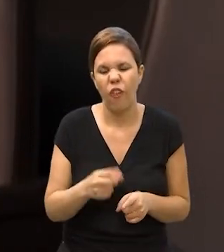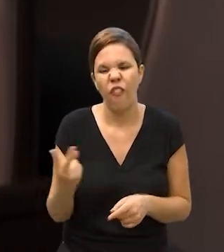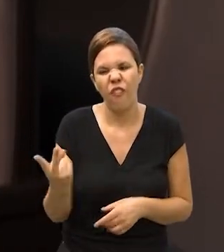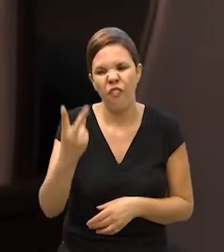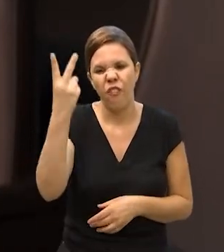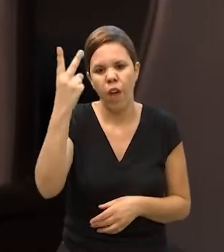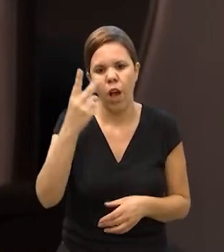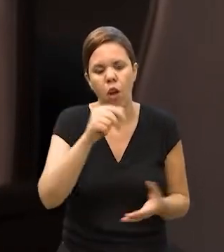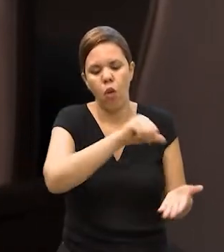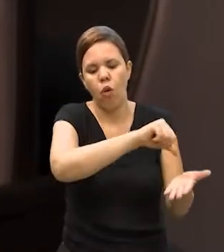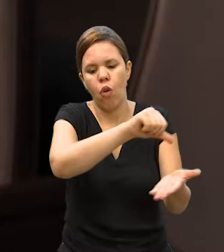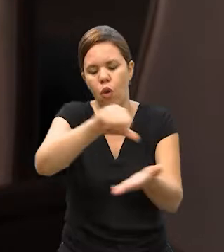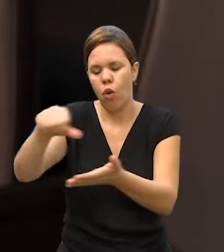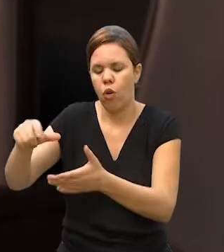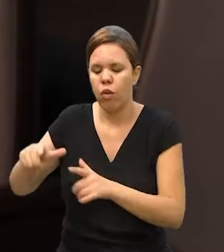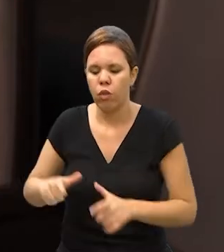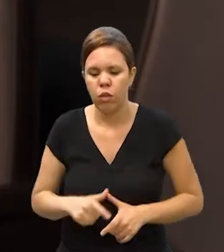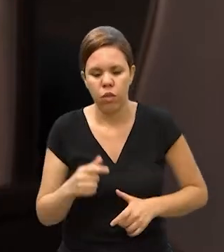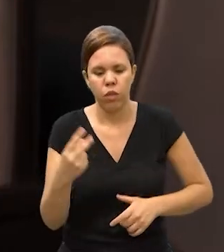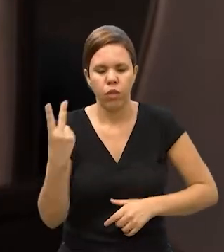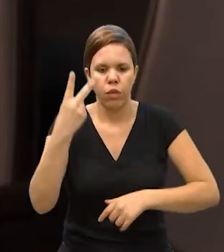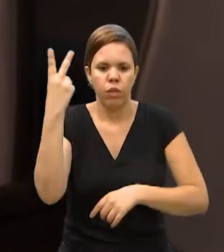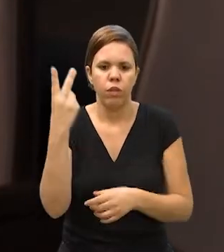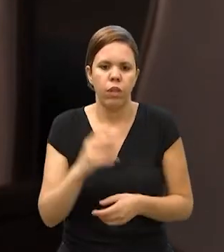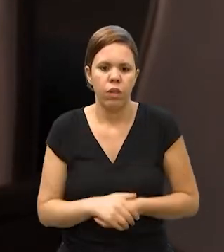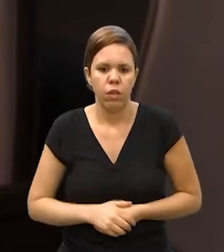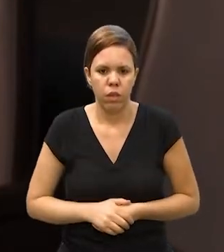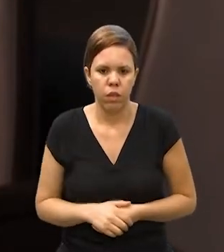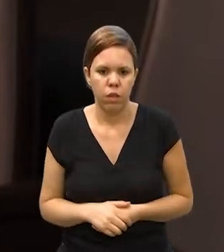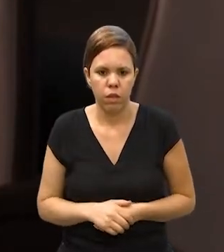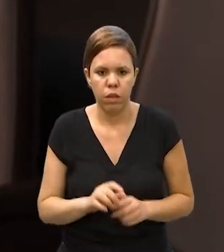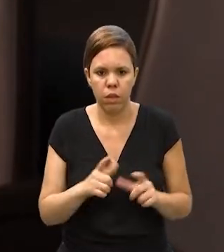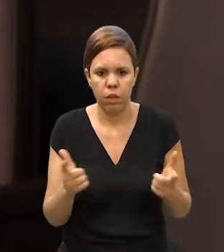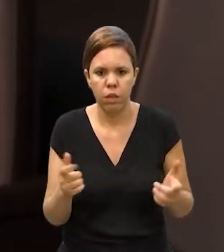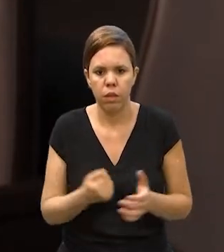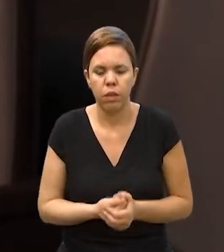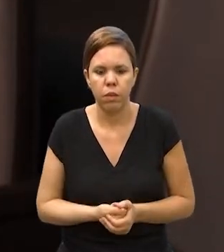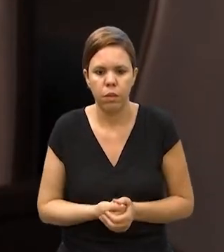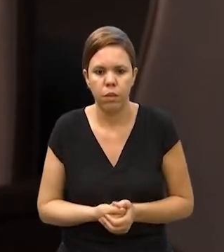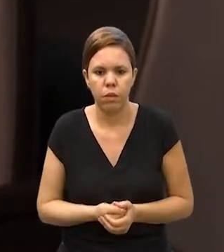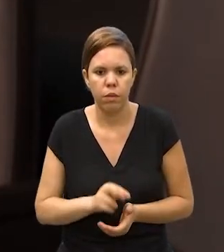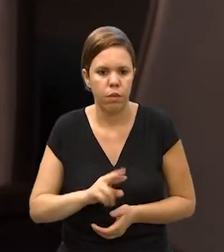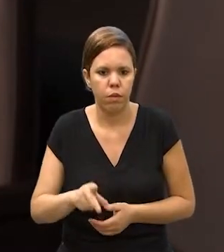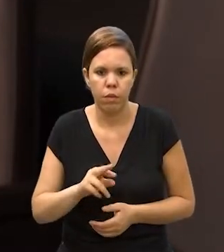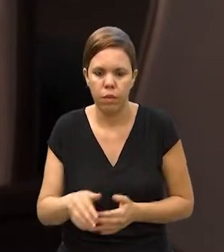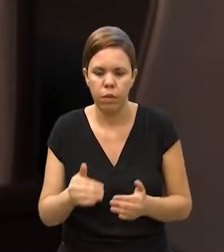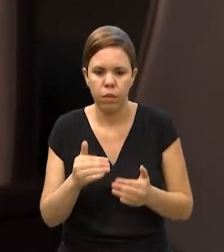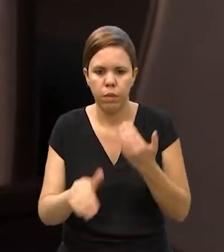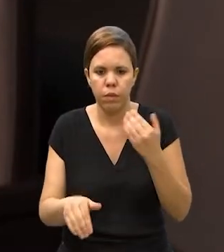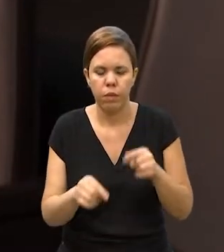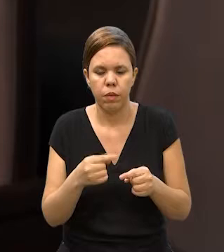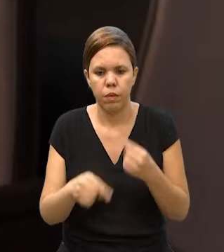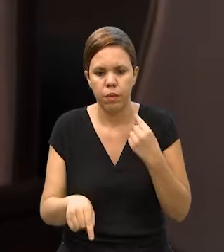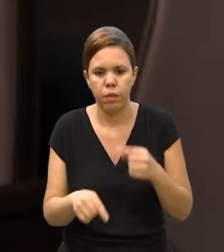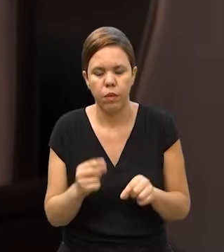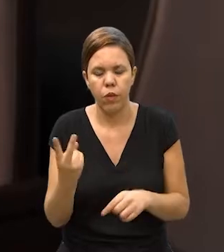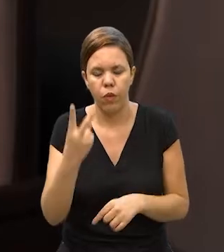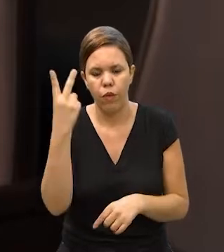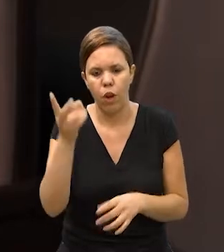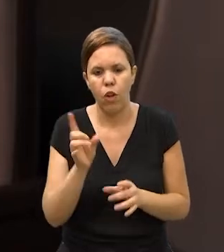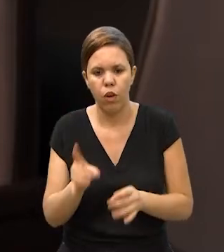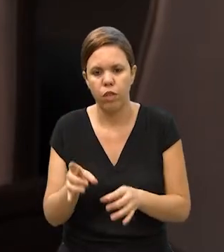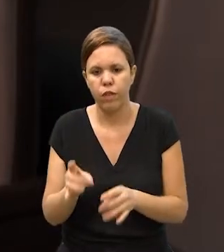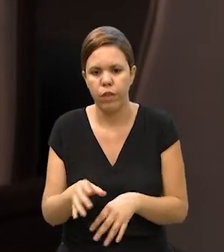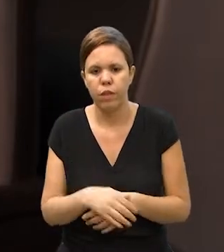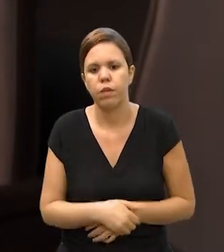de valores hoje, né, você tem o valor venal muitas vezes, não, na maioria, ela não é compatível com o valor de